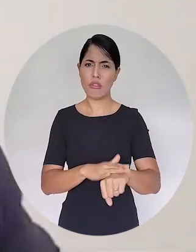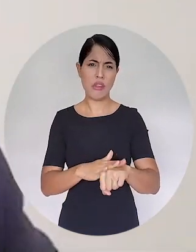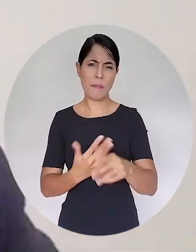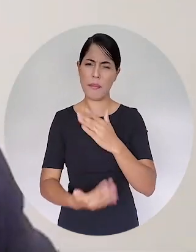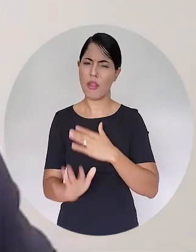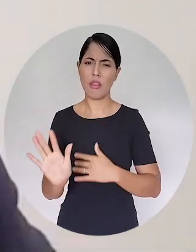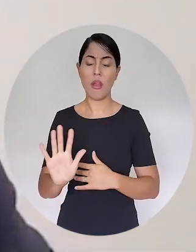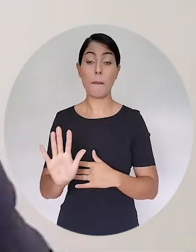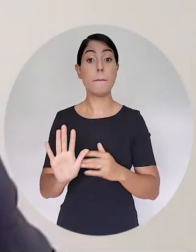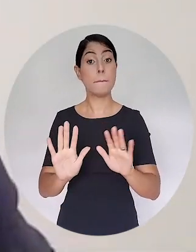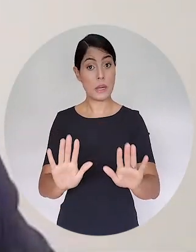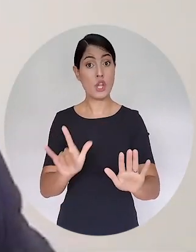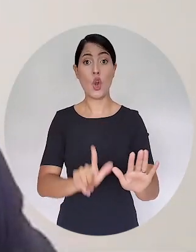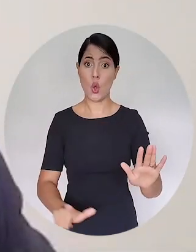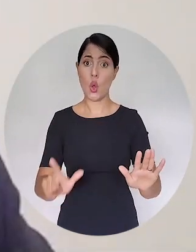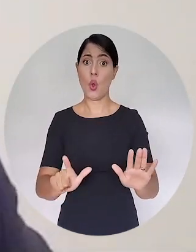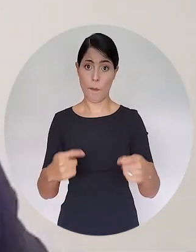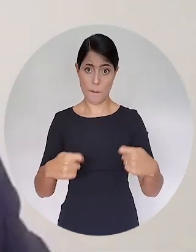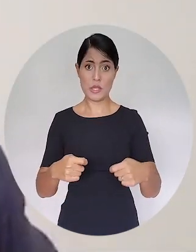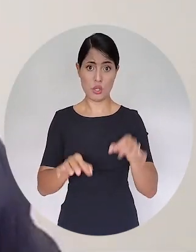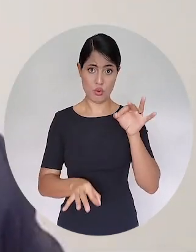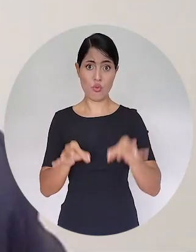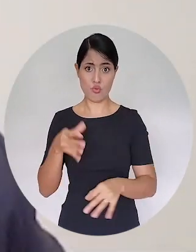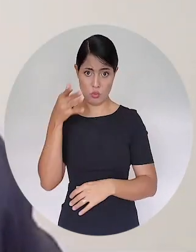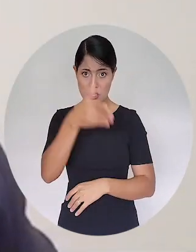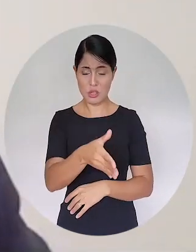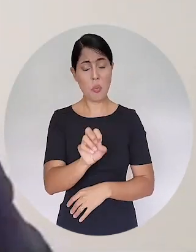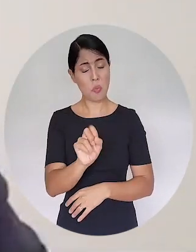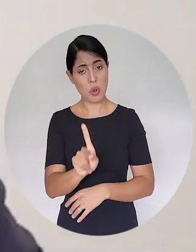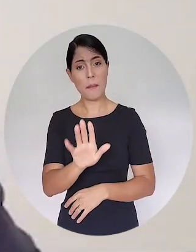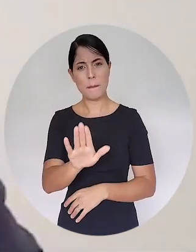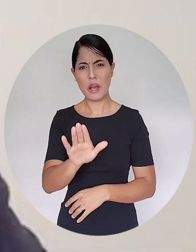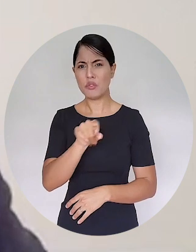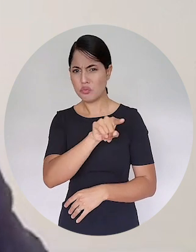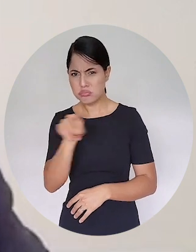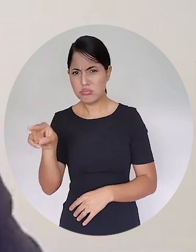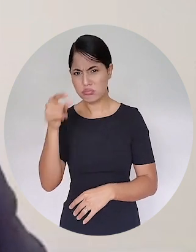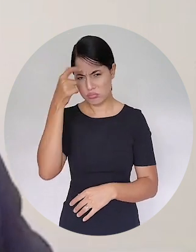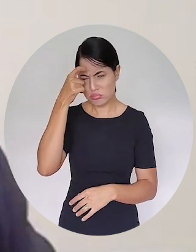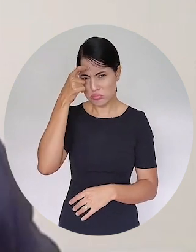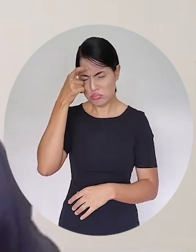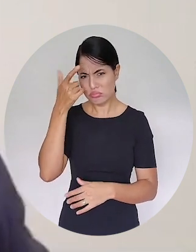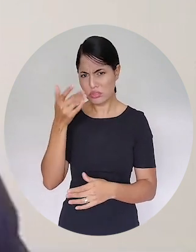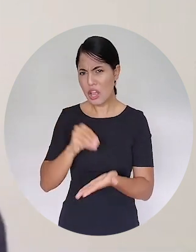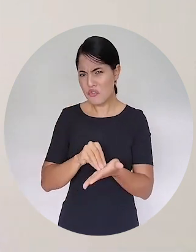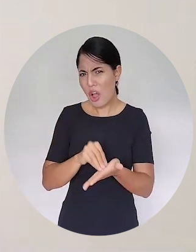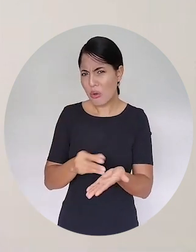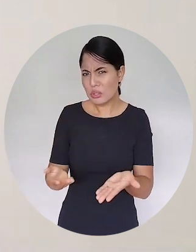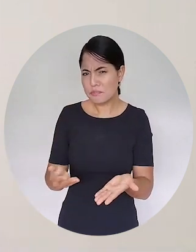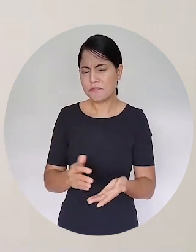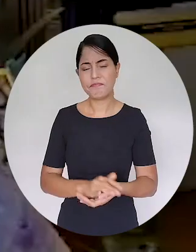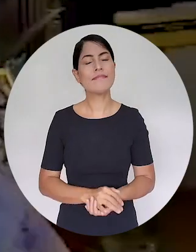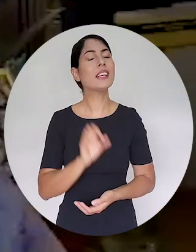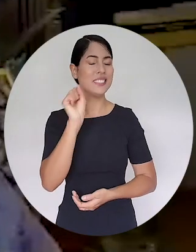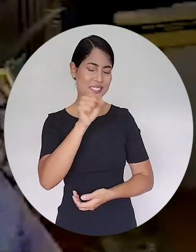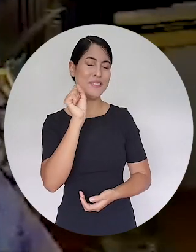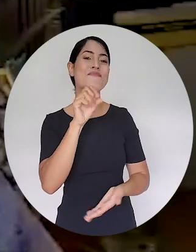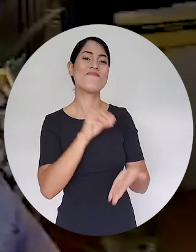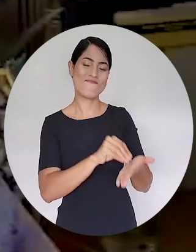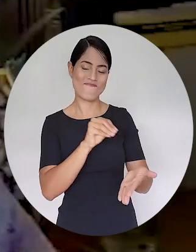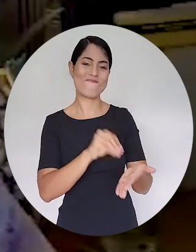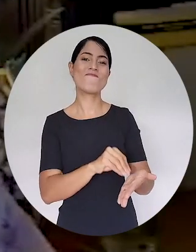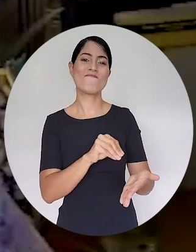disse, se houver a necessidade do juiz, do magistrado, que assim se faça. A senhora acredita que falta essa conscientização? Sim,